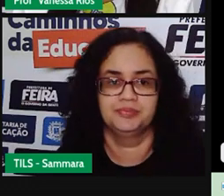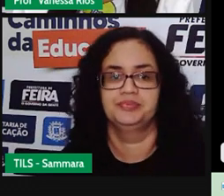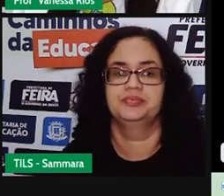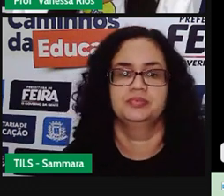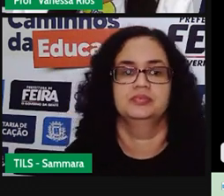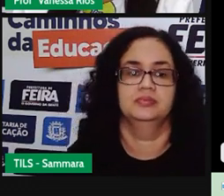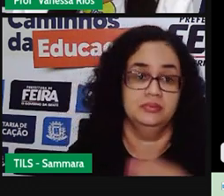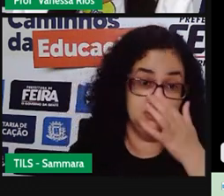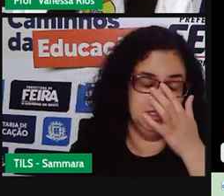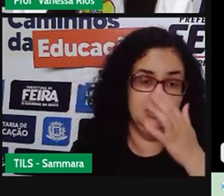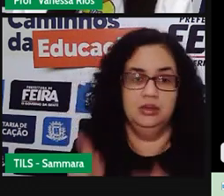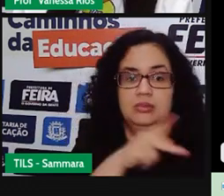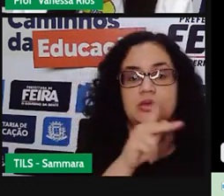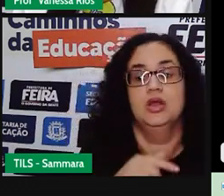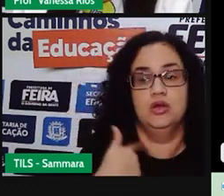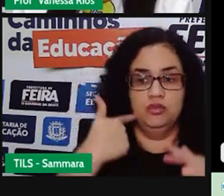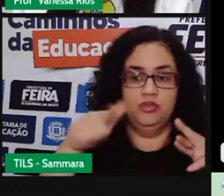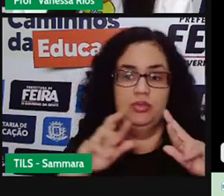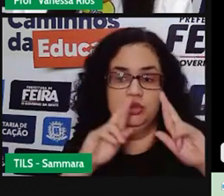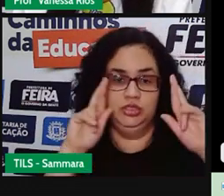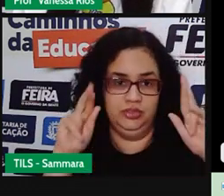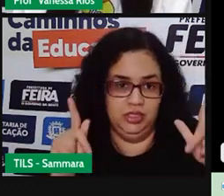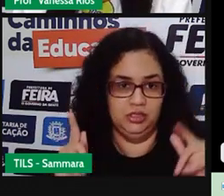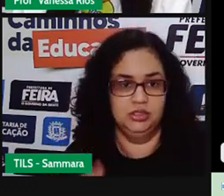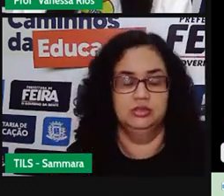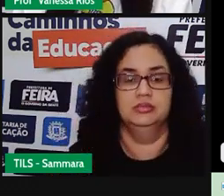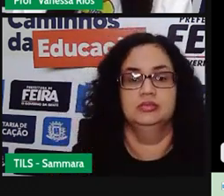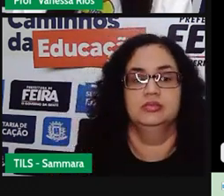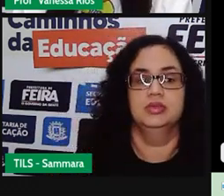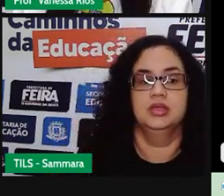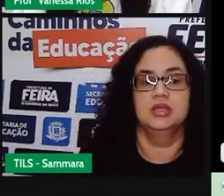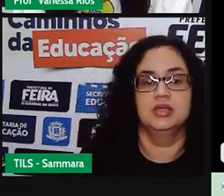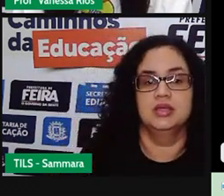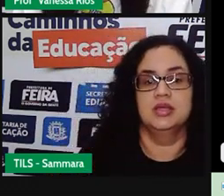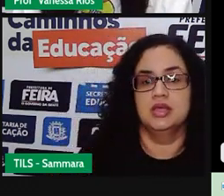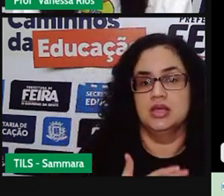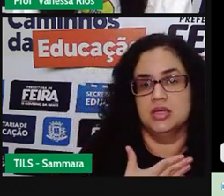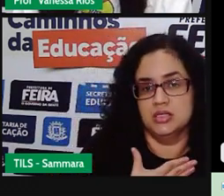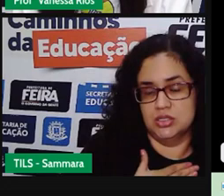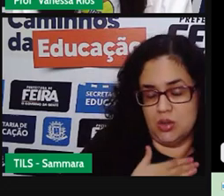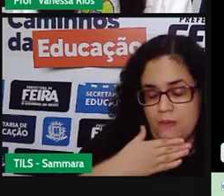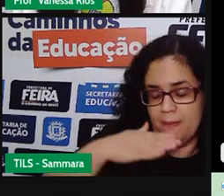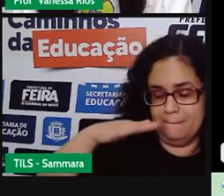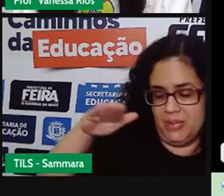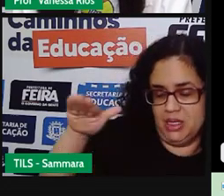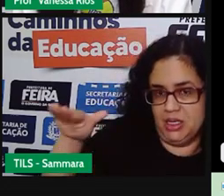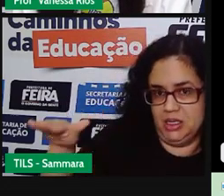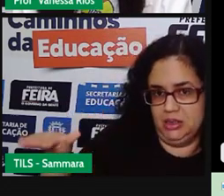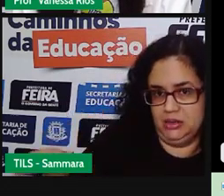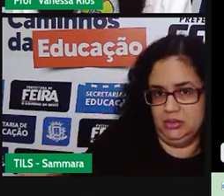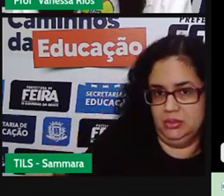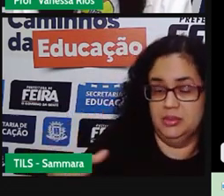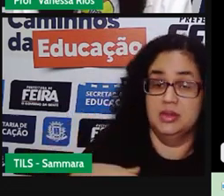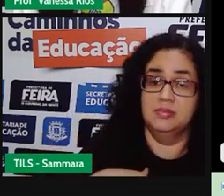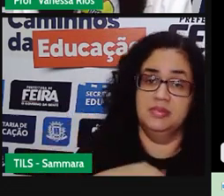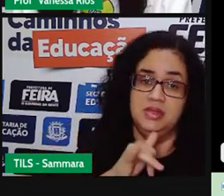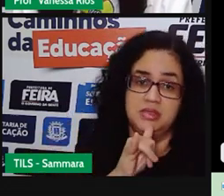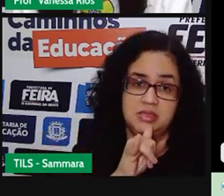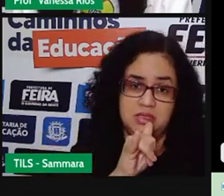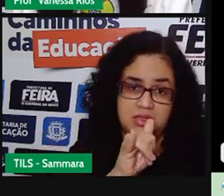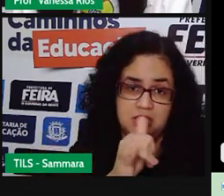Eu sou pequeno, me dizem. E eu fico muito